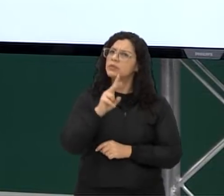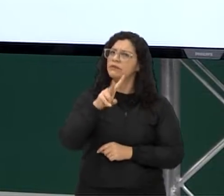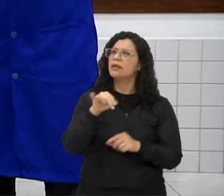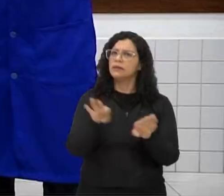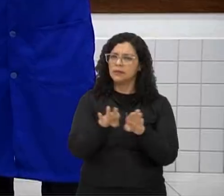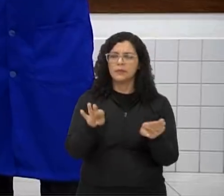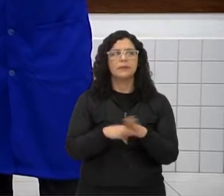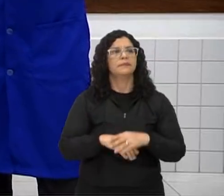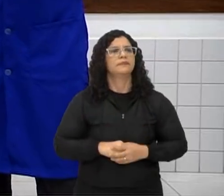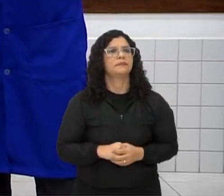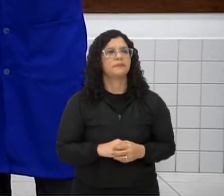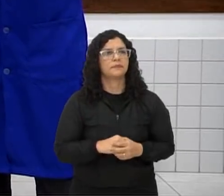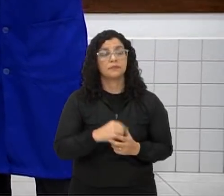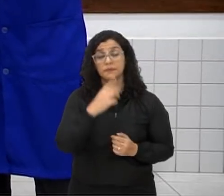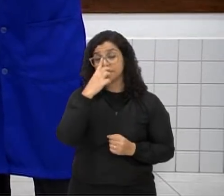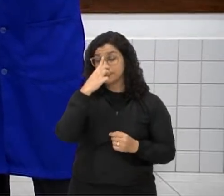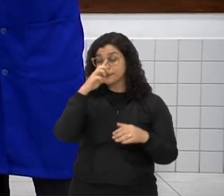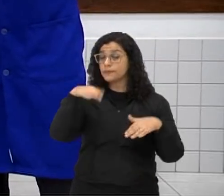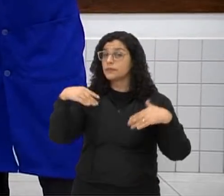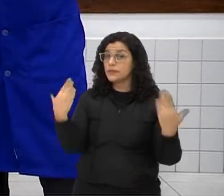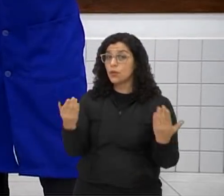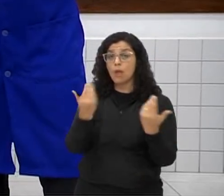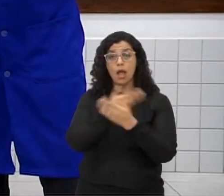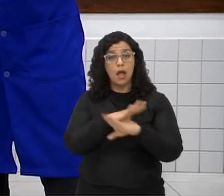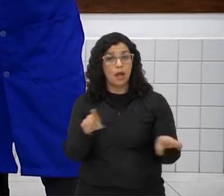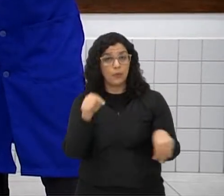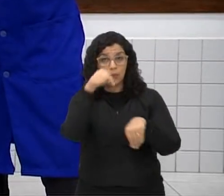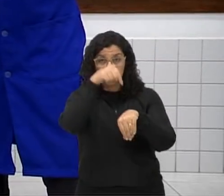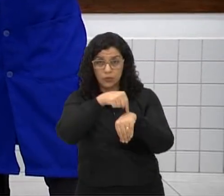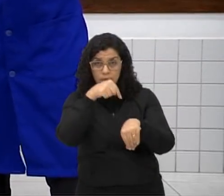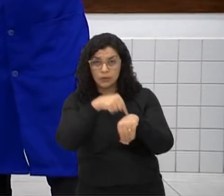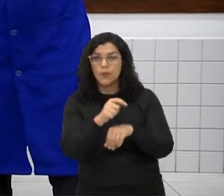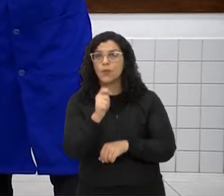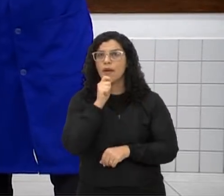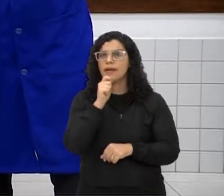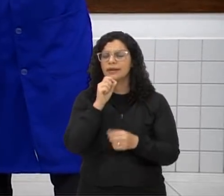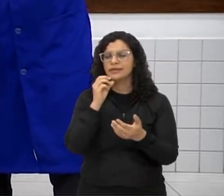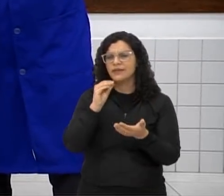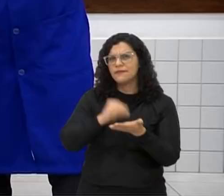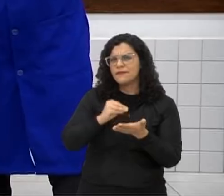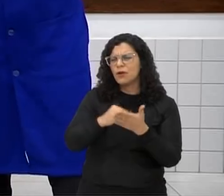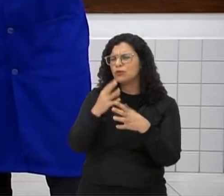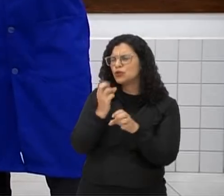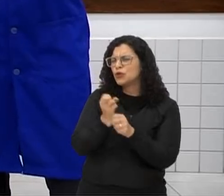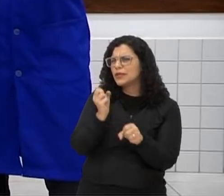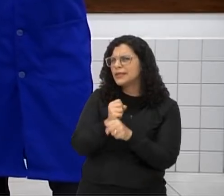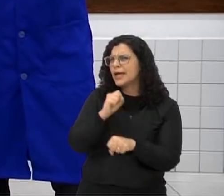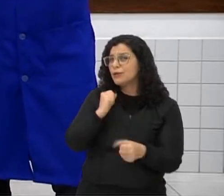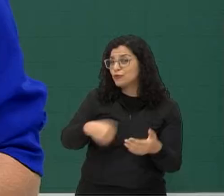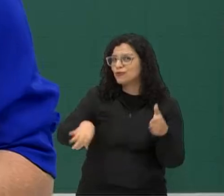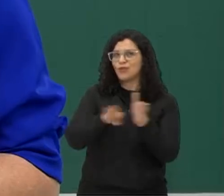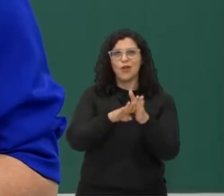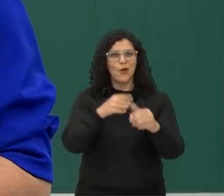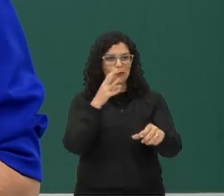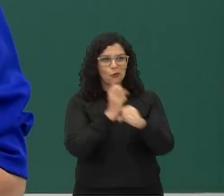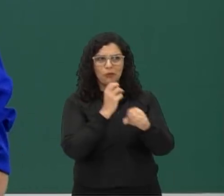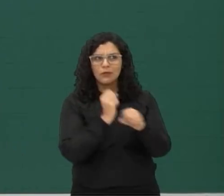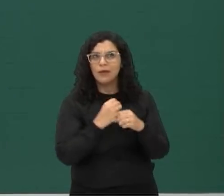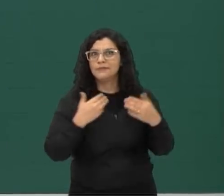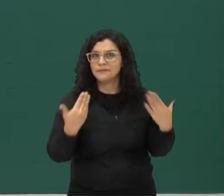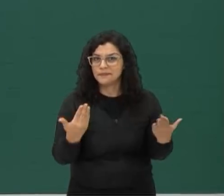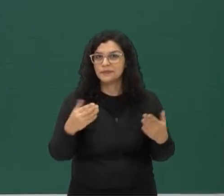respondendo todas. Então, acabou o nosso tempo, ainda não temos aqui o resultado, chegou o resultado